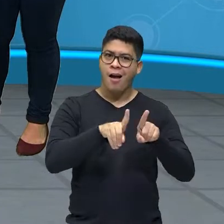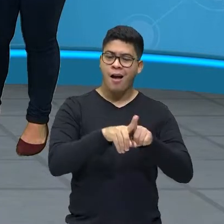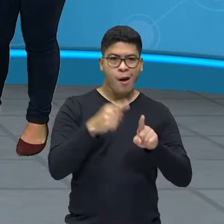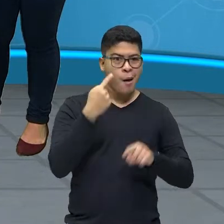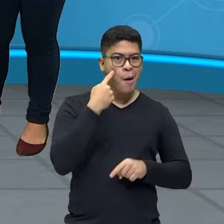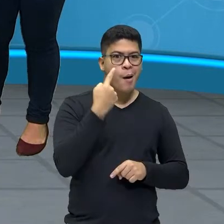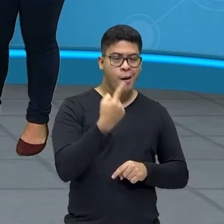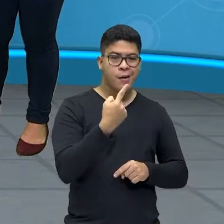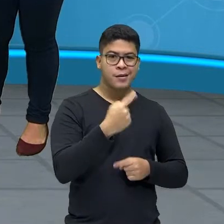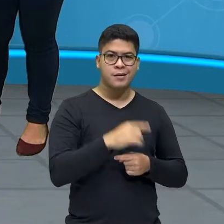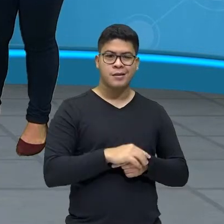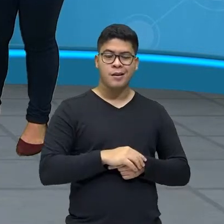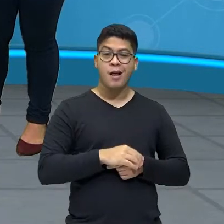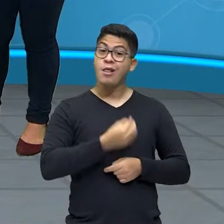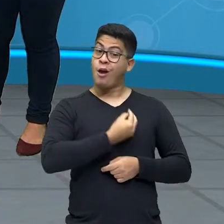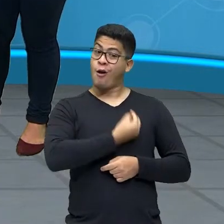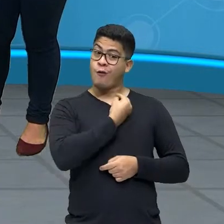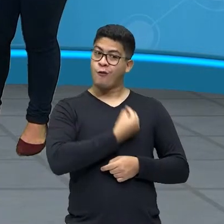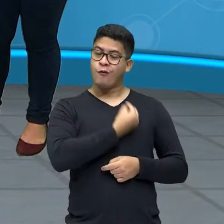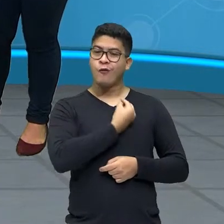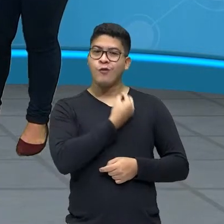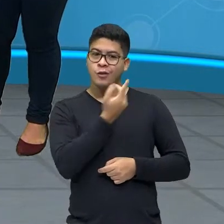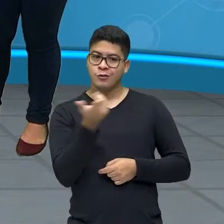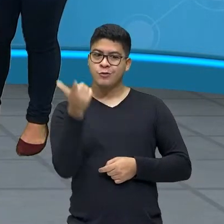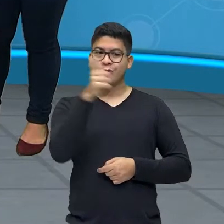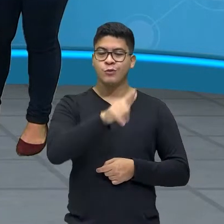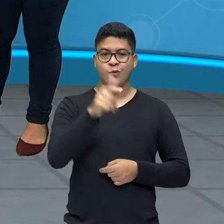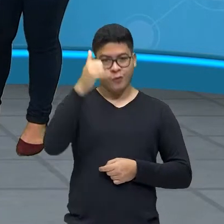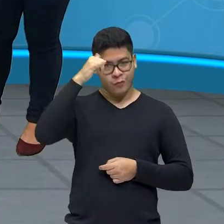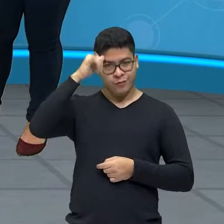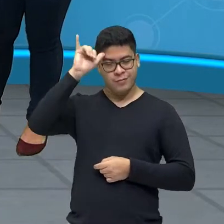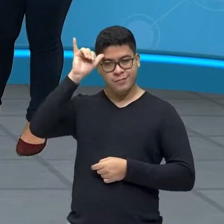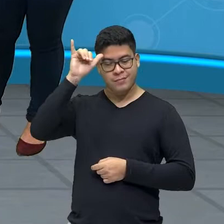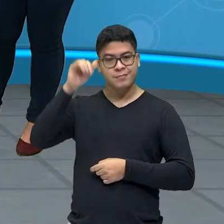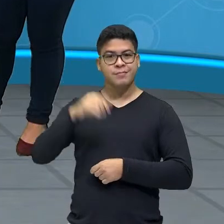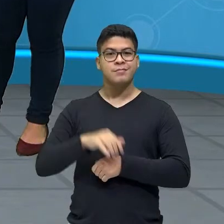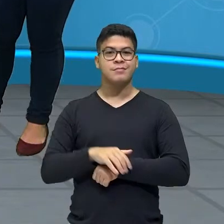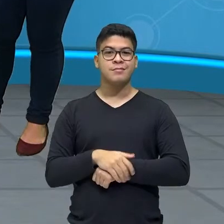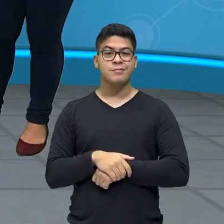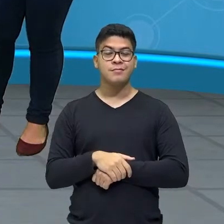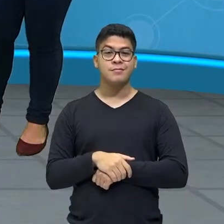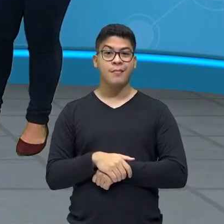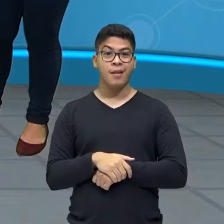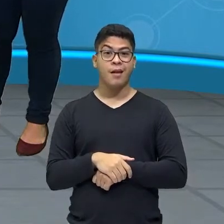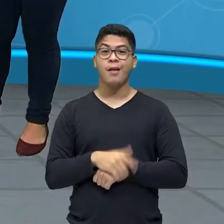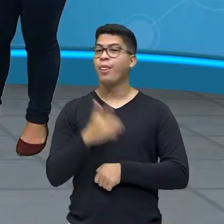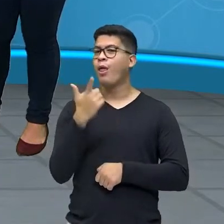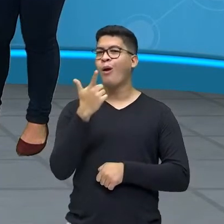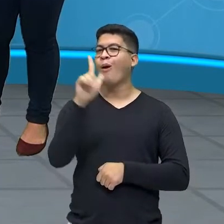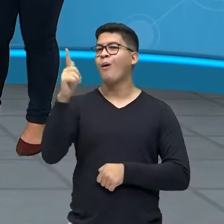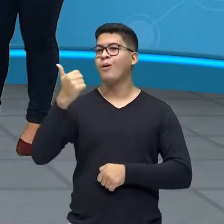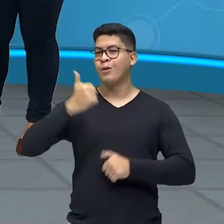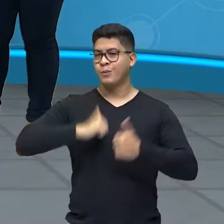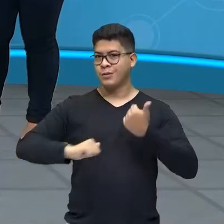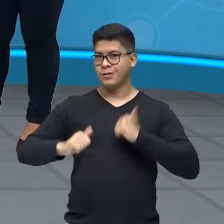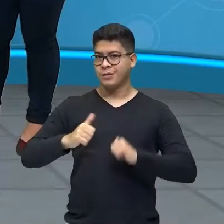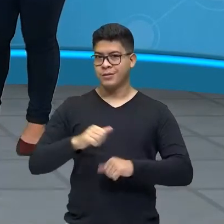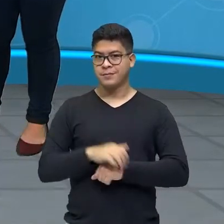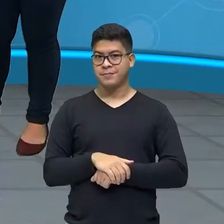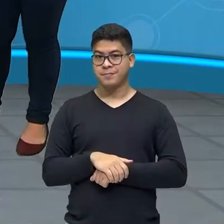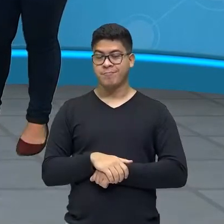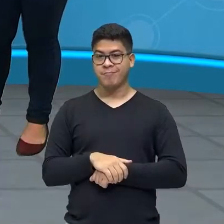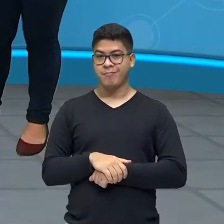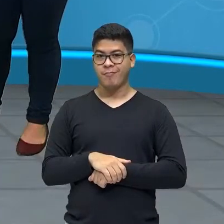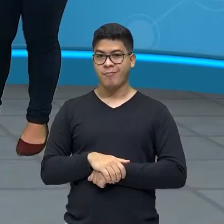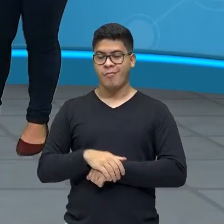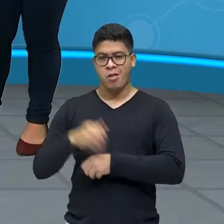viver, né, ressuscita esse boi. Prosseguindo, além do pajé, nós temos